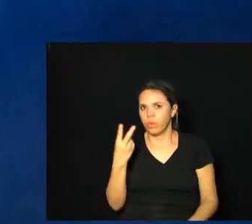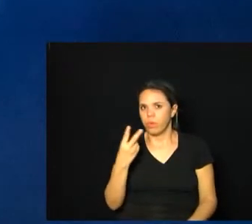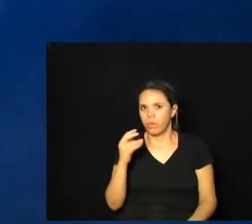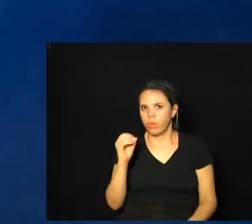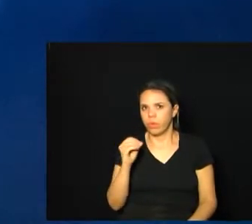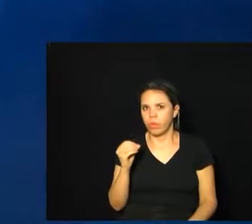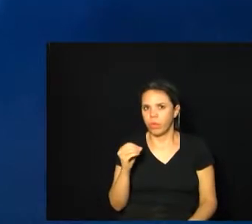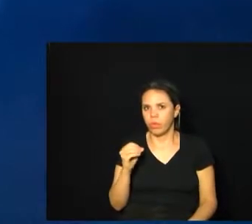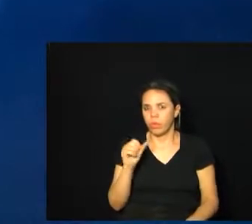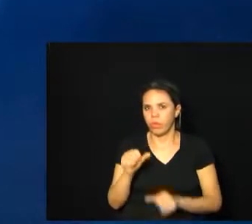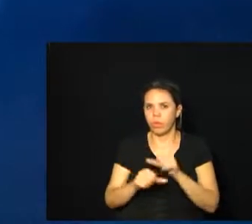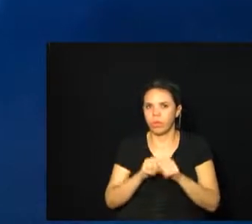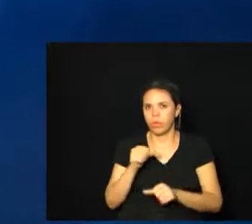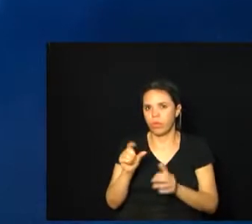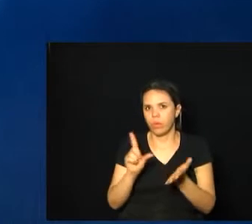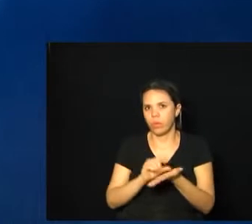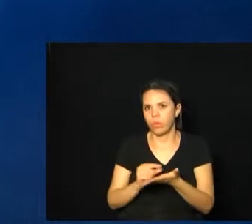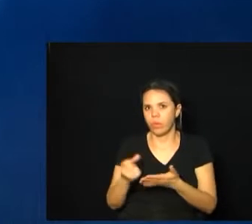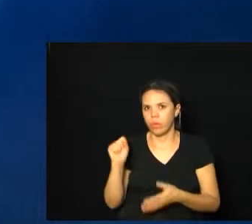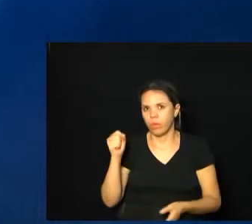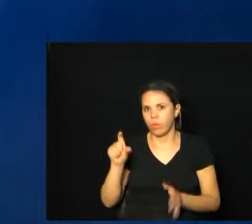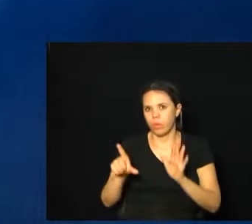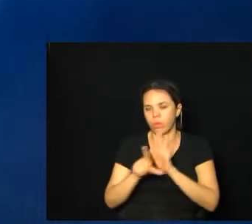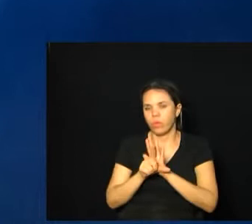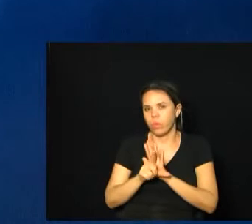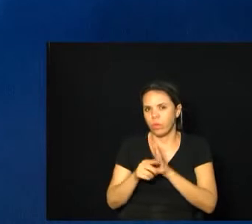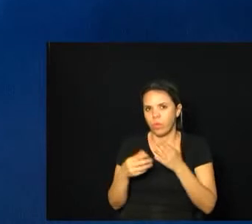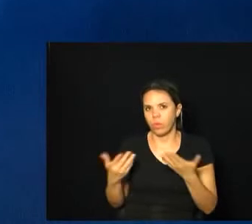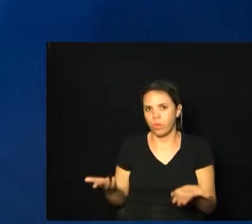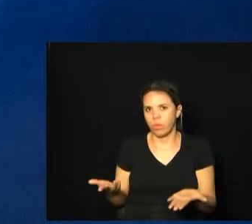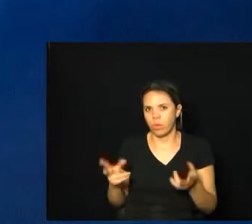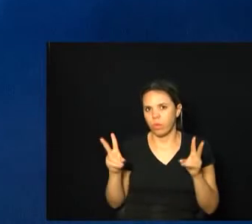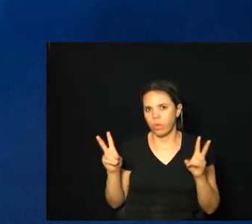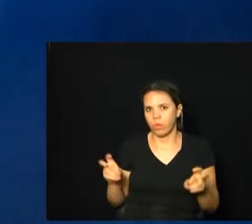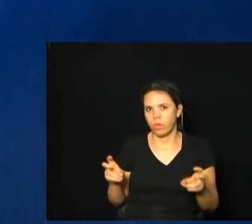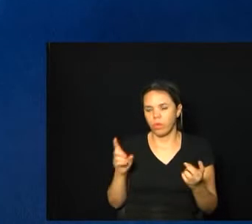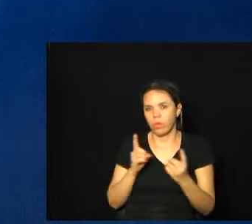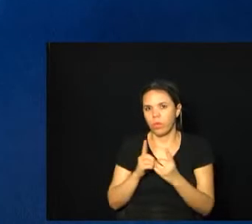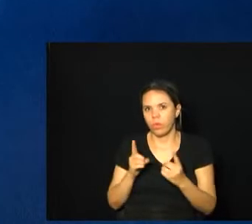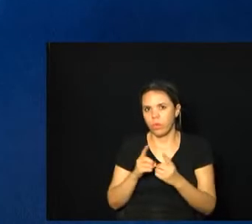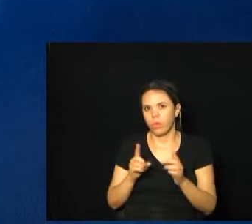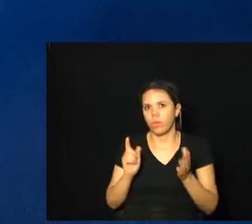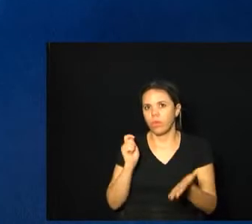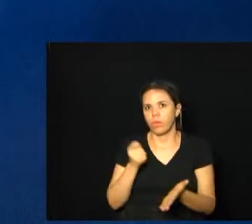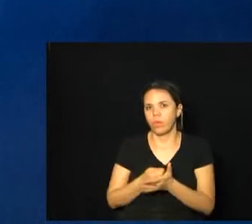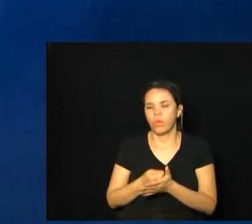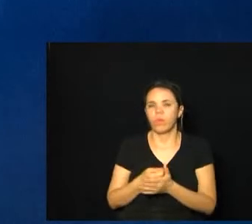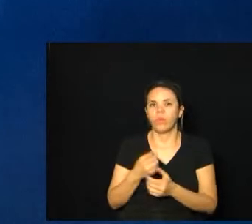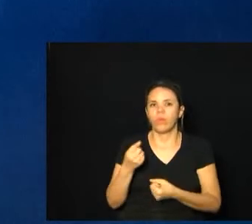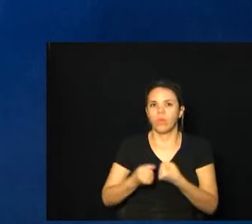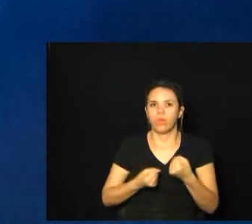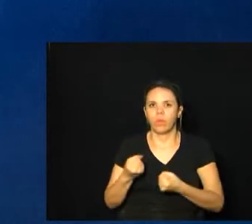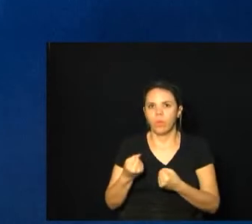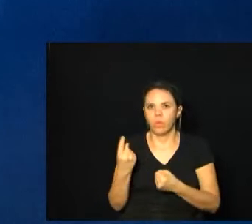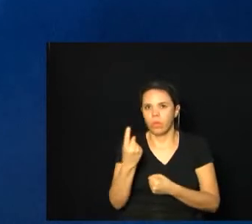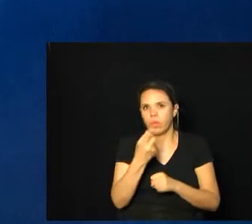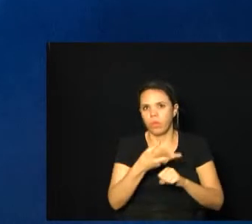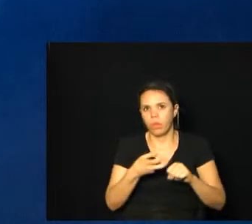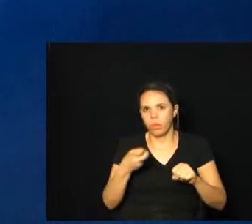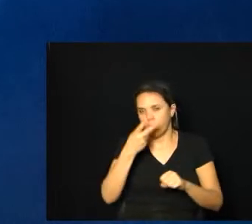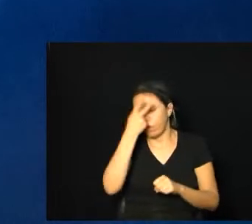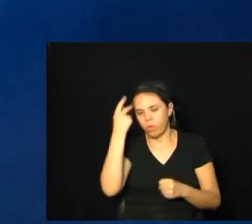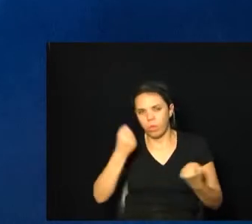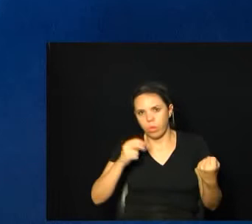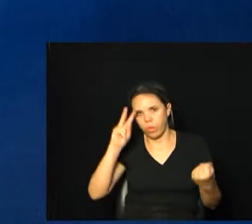outubro, altera o artigo 8 da legislação que trata do serviço remunerado de transporte individual de